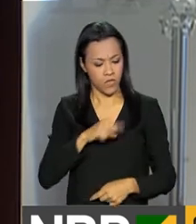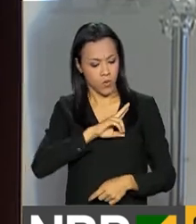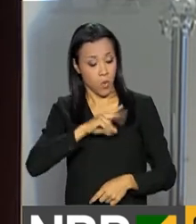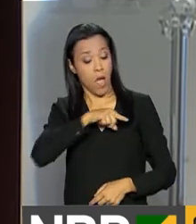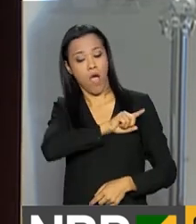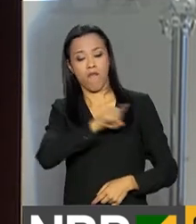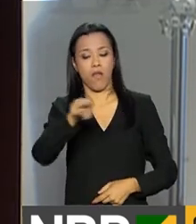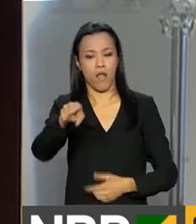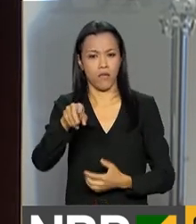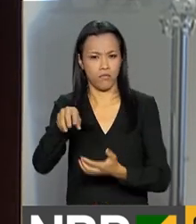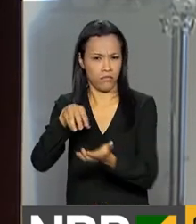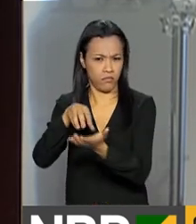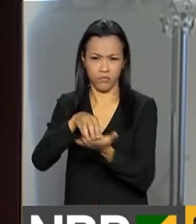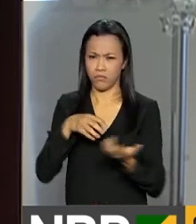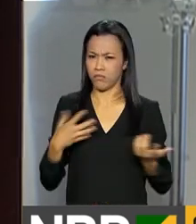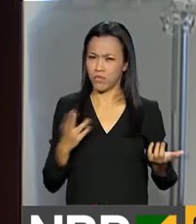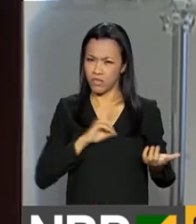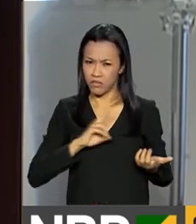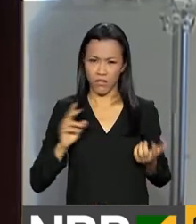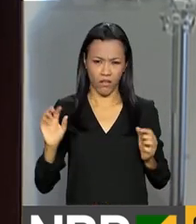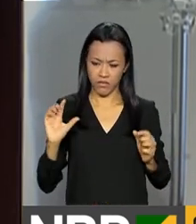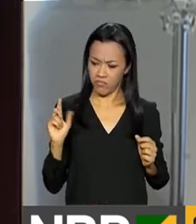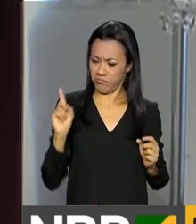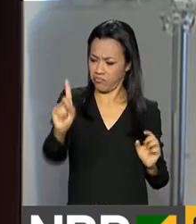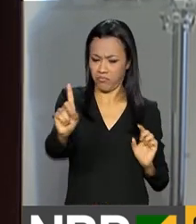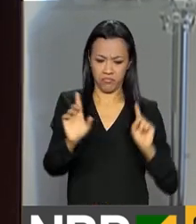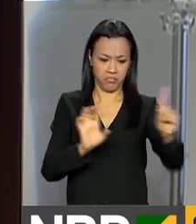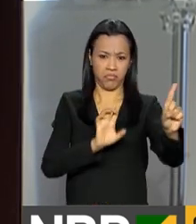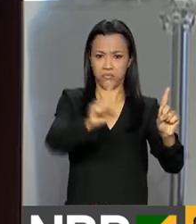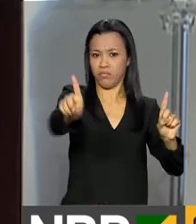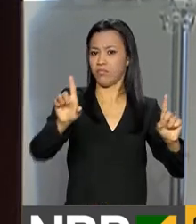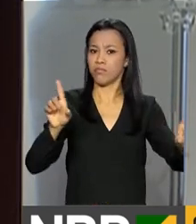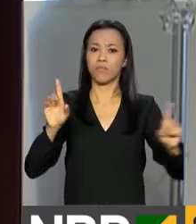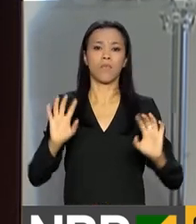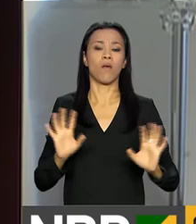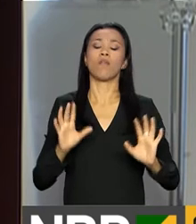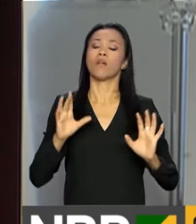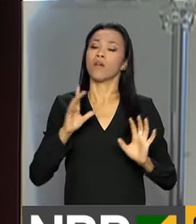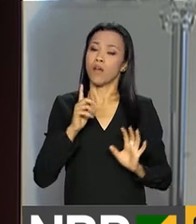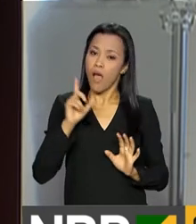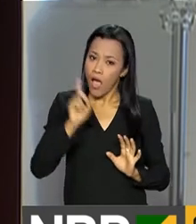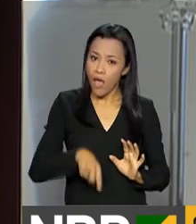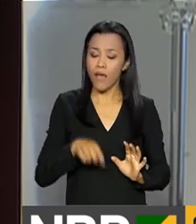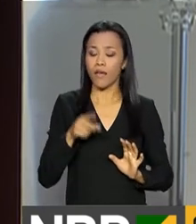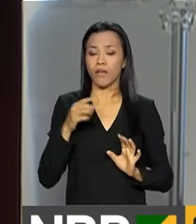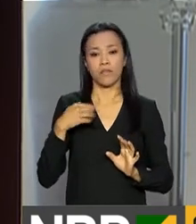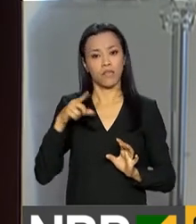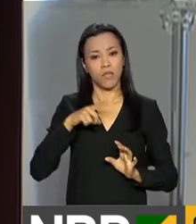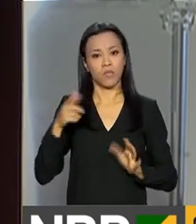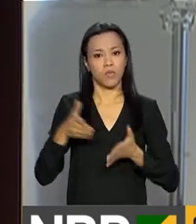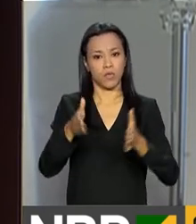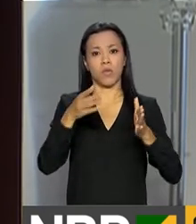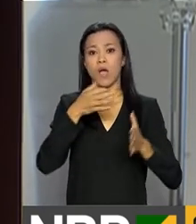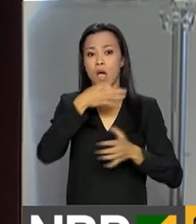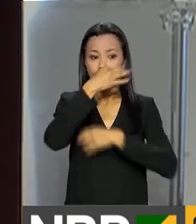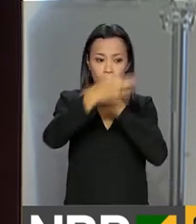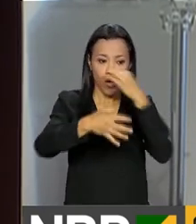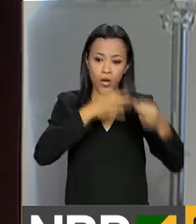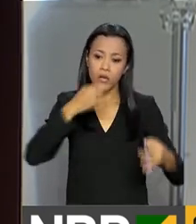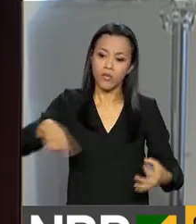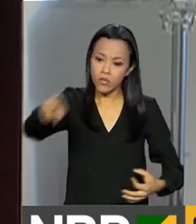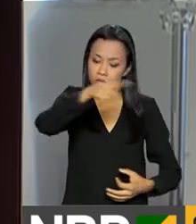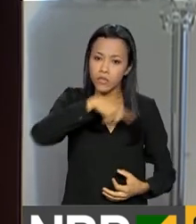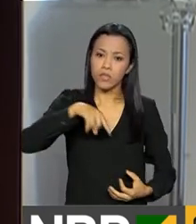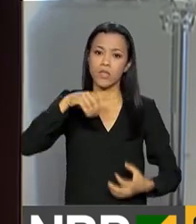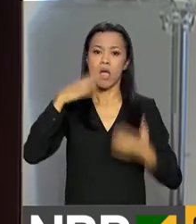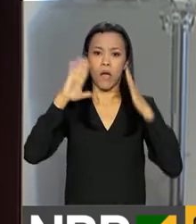agências reguladoras. Então, acho que nós temos um caminho, e o caminho passa pela participação de todos nós, mostrando à